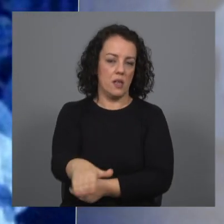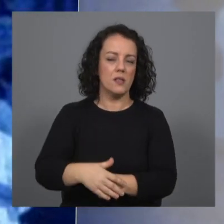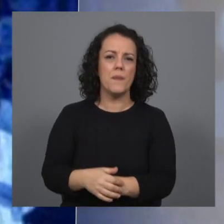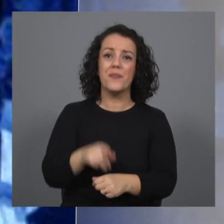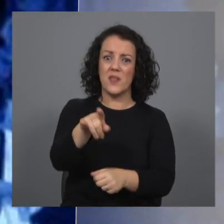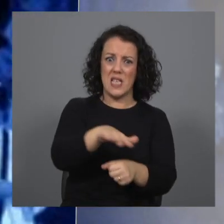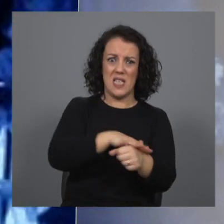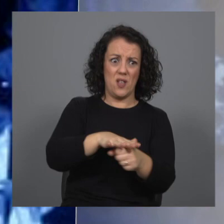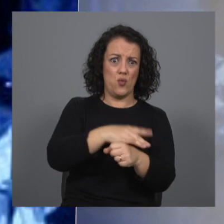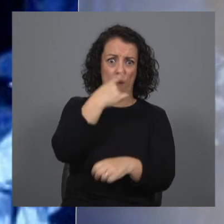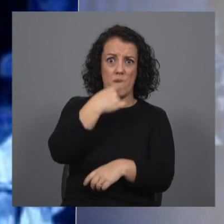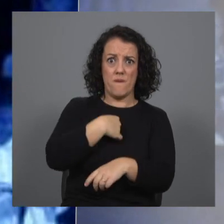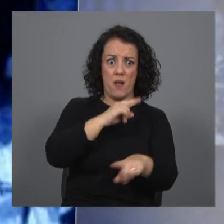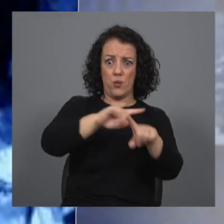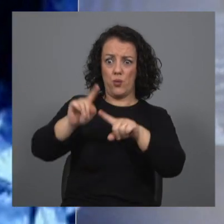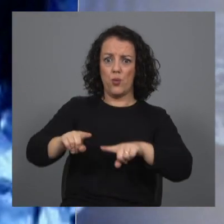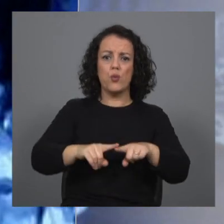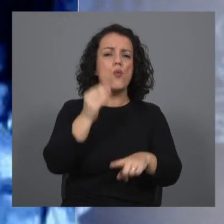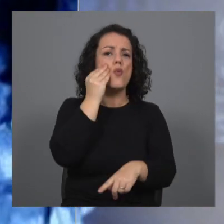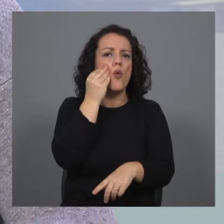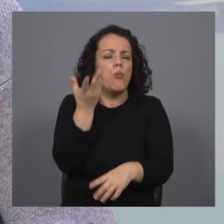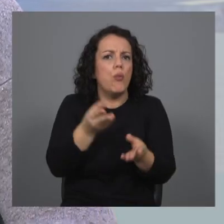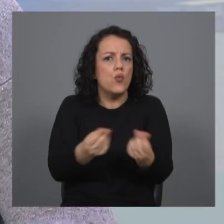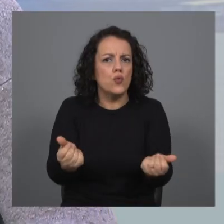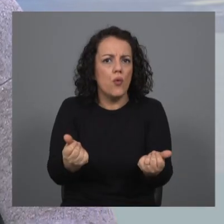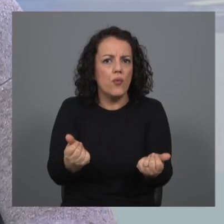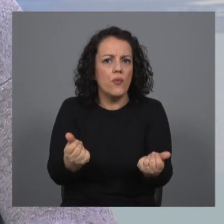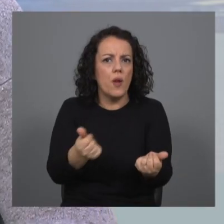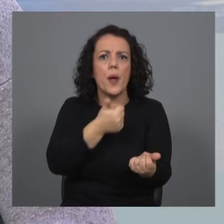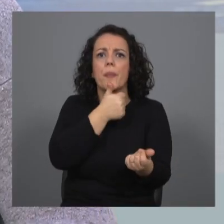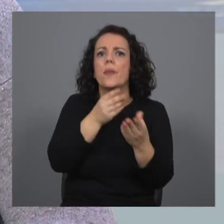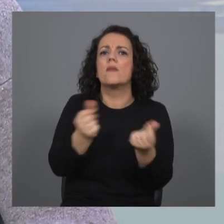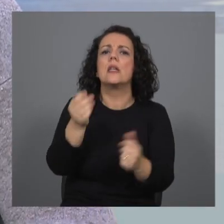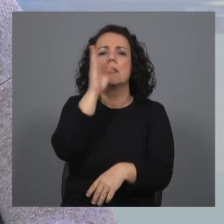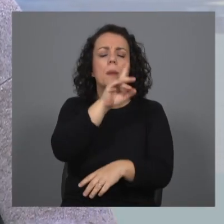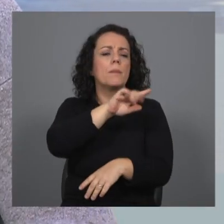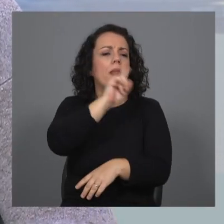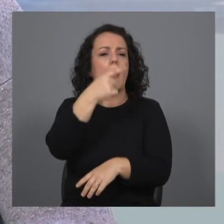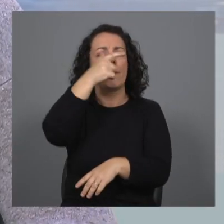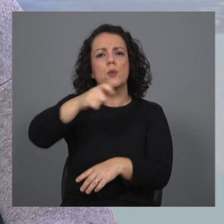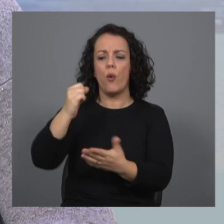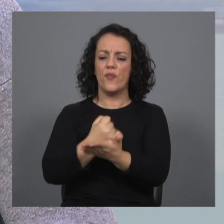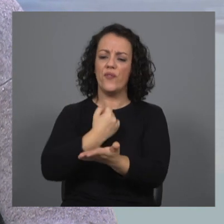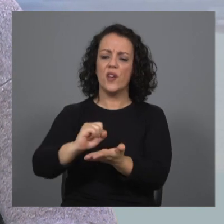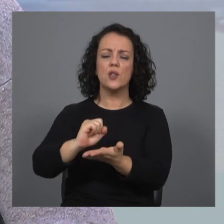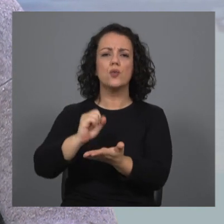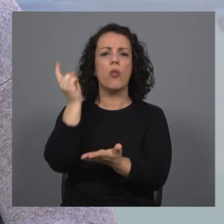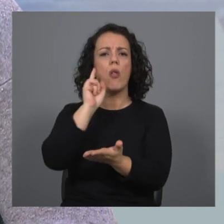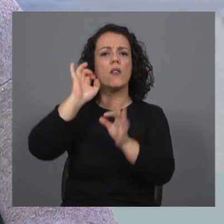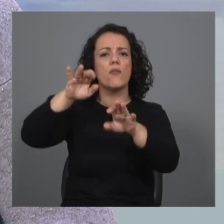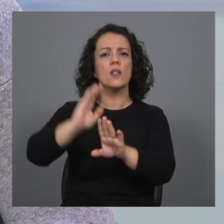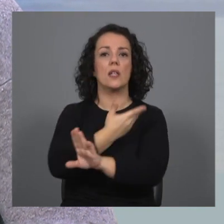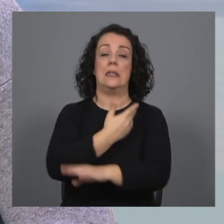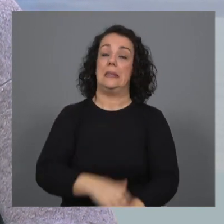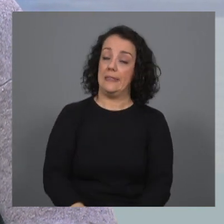que as situações podem ser resolvidas? Quem está já com os vistos caducados? Quem está com vistos caducados, pois este é um dos